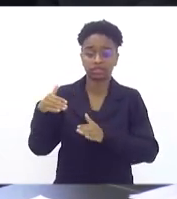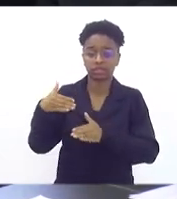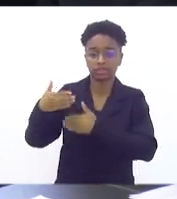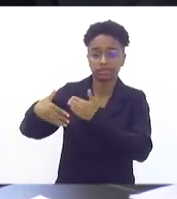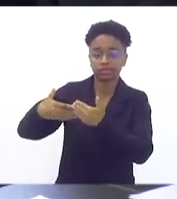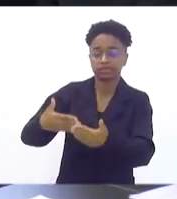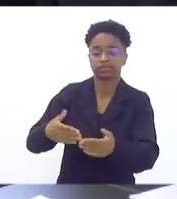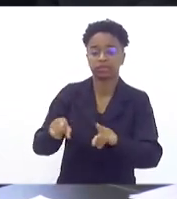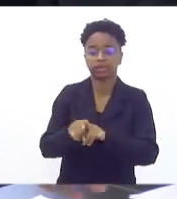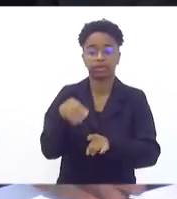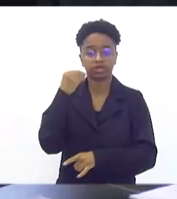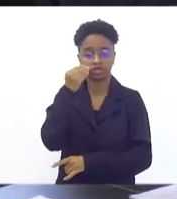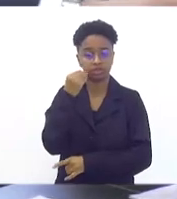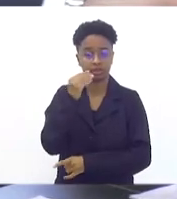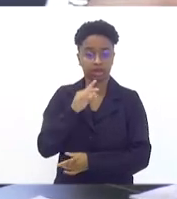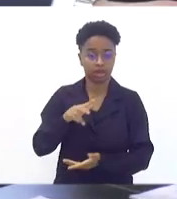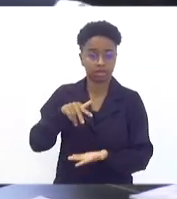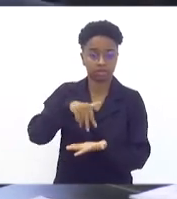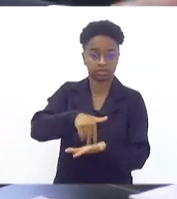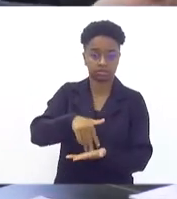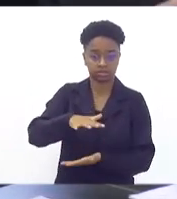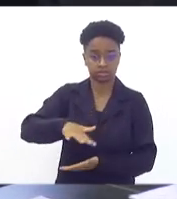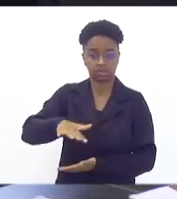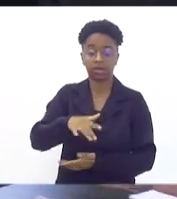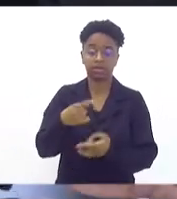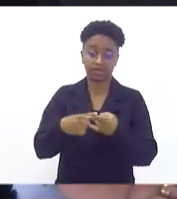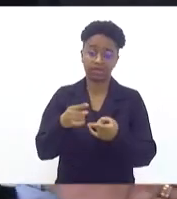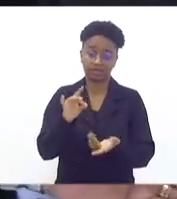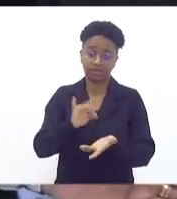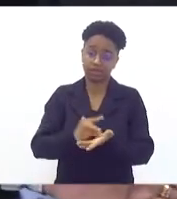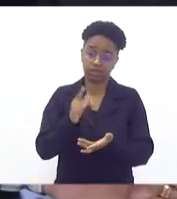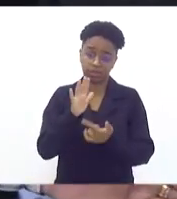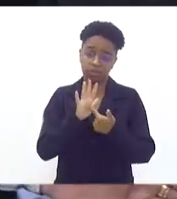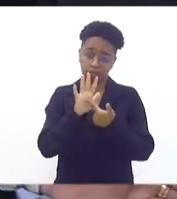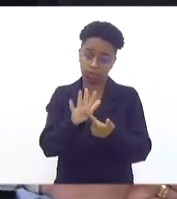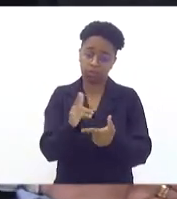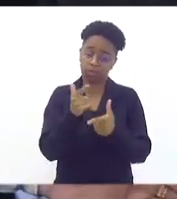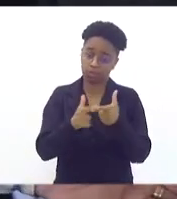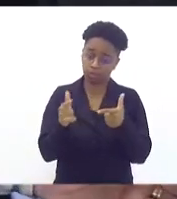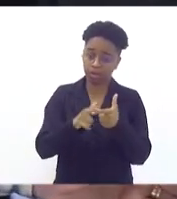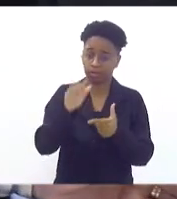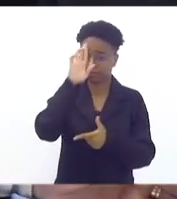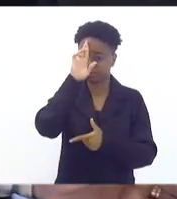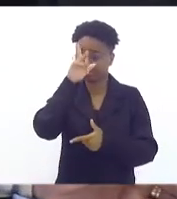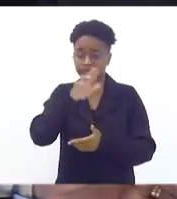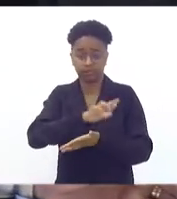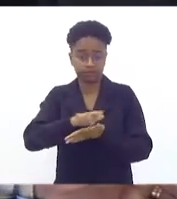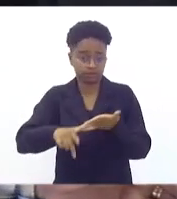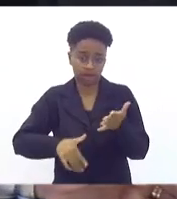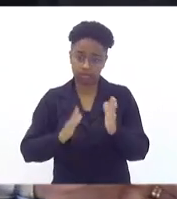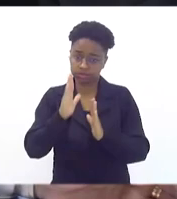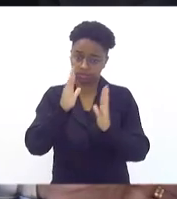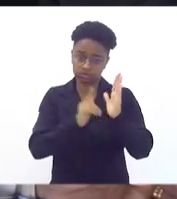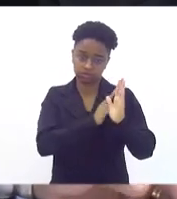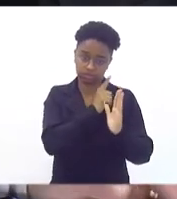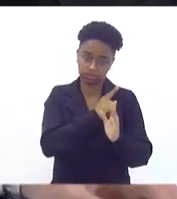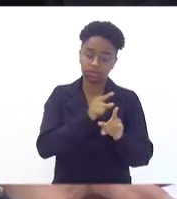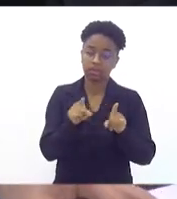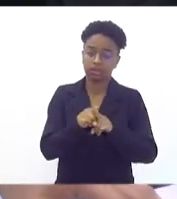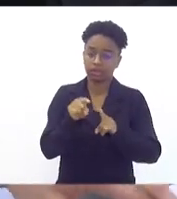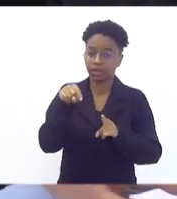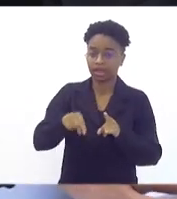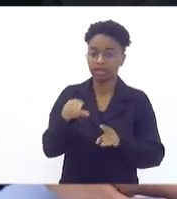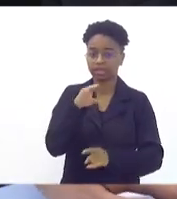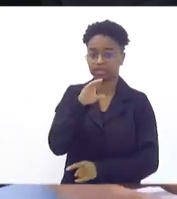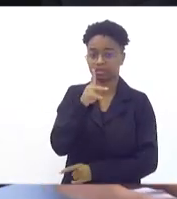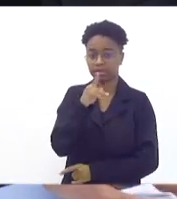a frente do órgão que de fato é apresentou em que pede problemas equívocos na gestão apontados inclusive por essa